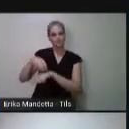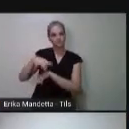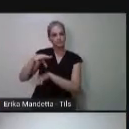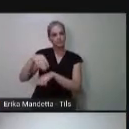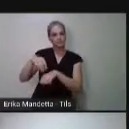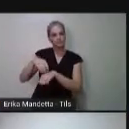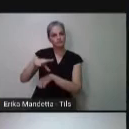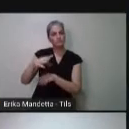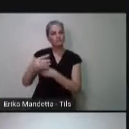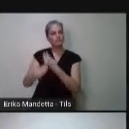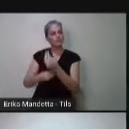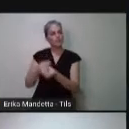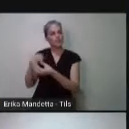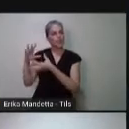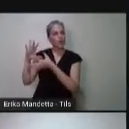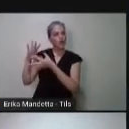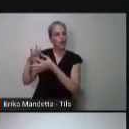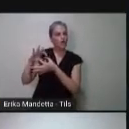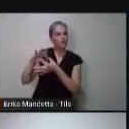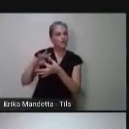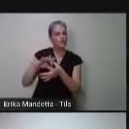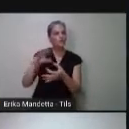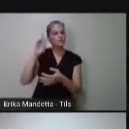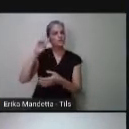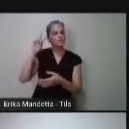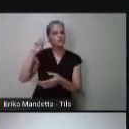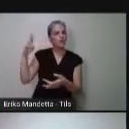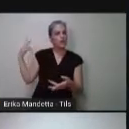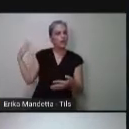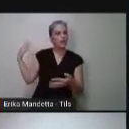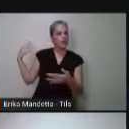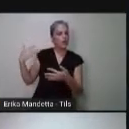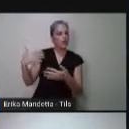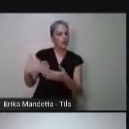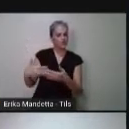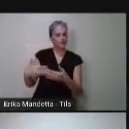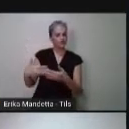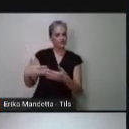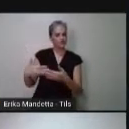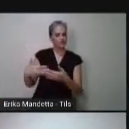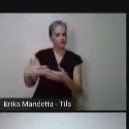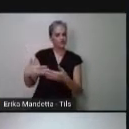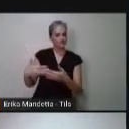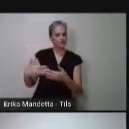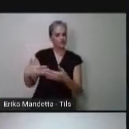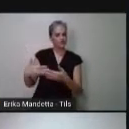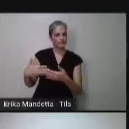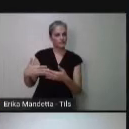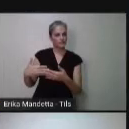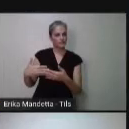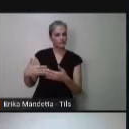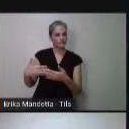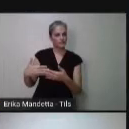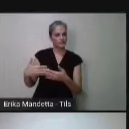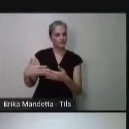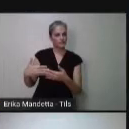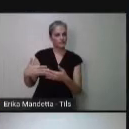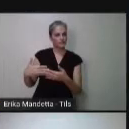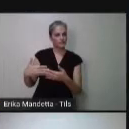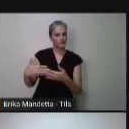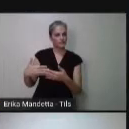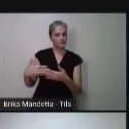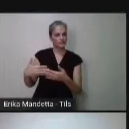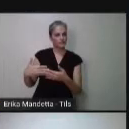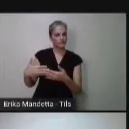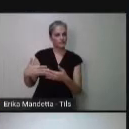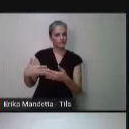contextualização histórica, tendo em vista a educação especial, a inclusão escolar e a deficiência